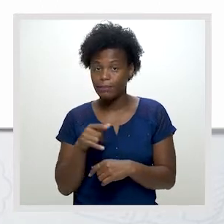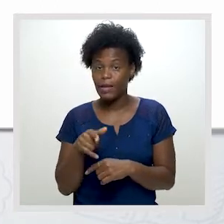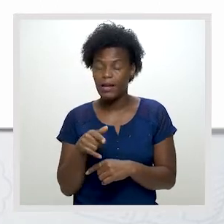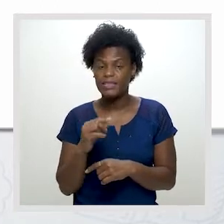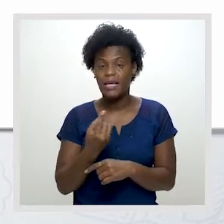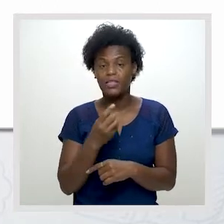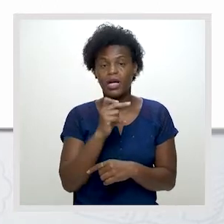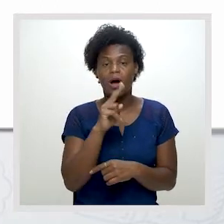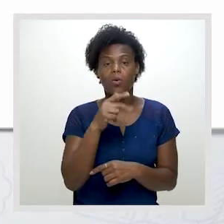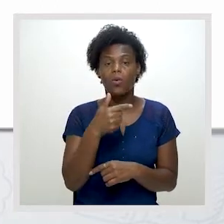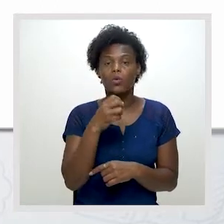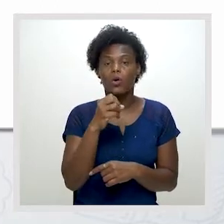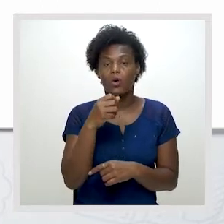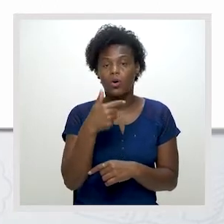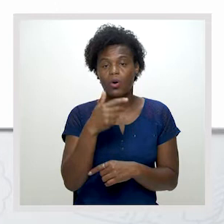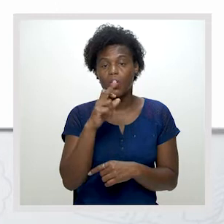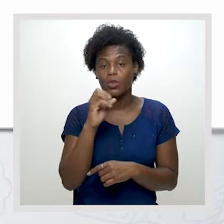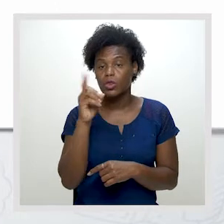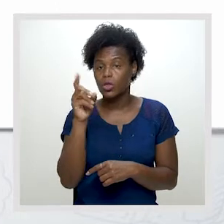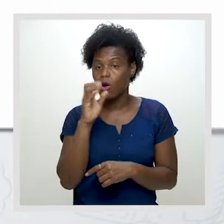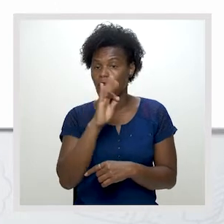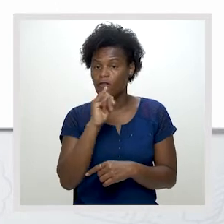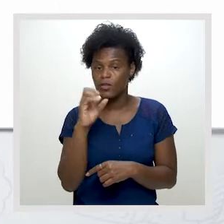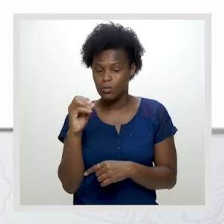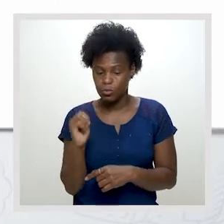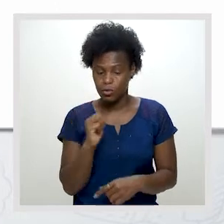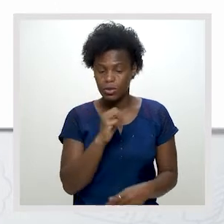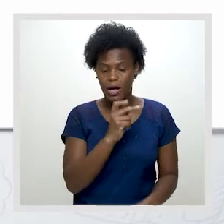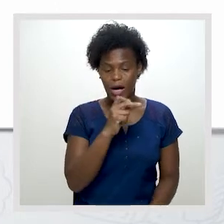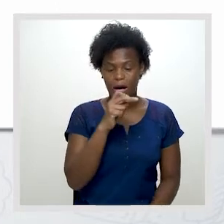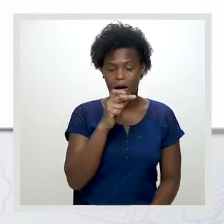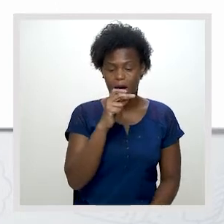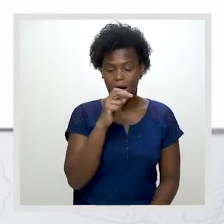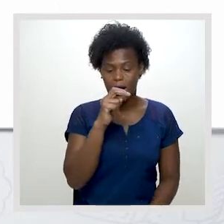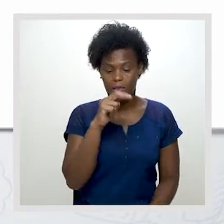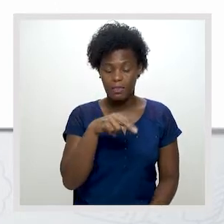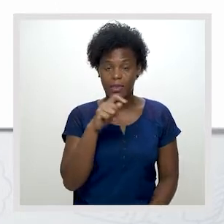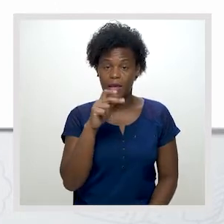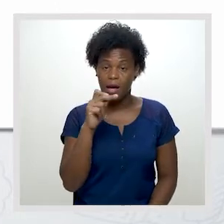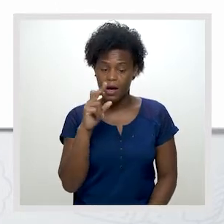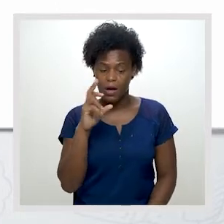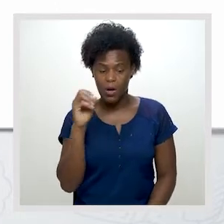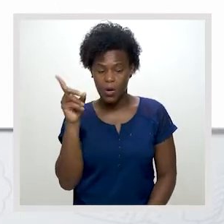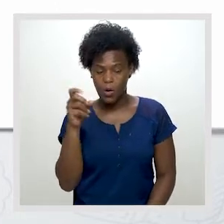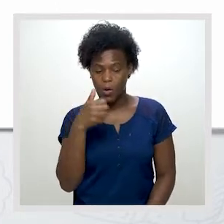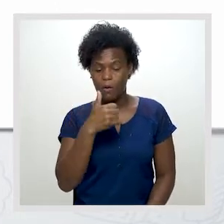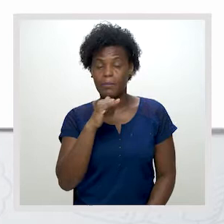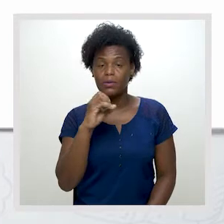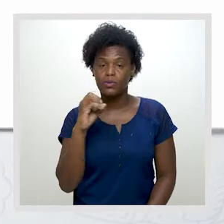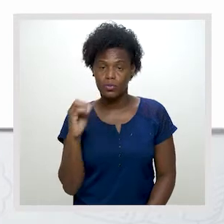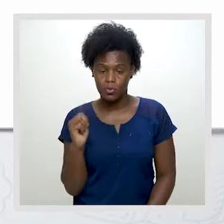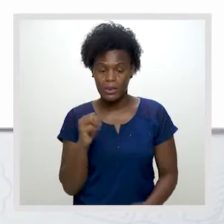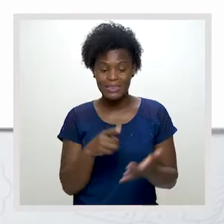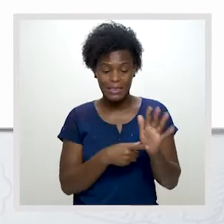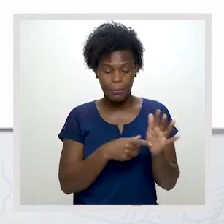seres autotróficos anaeróbios. Exemplo, bactérias sulfurosas.